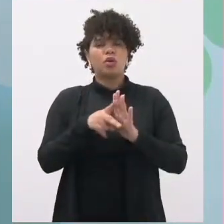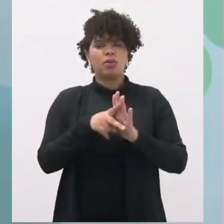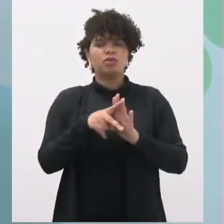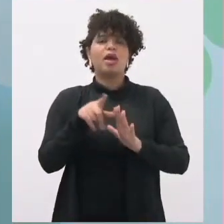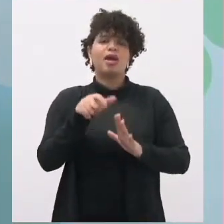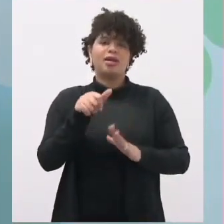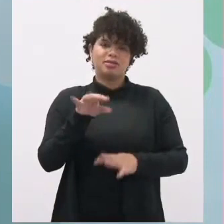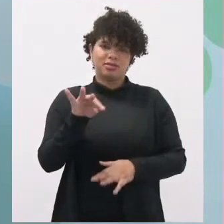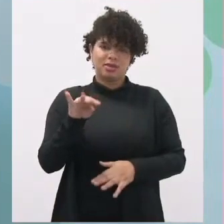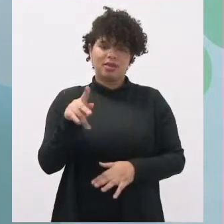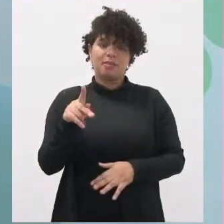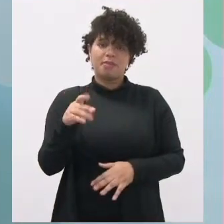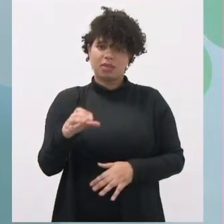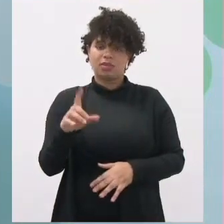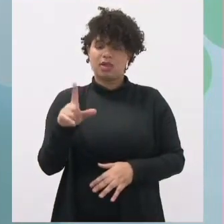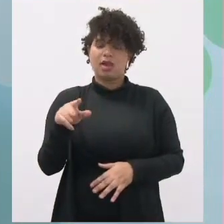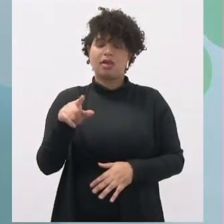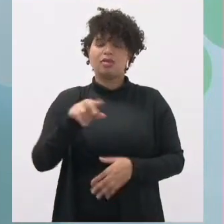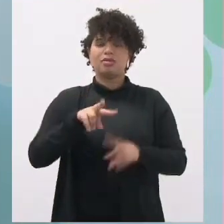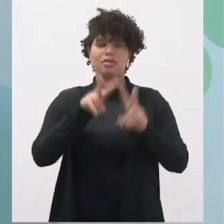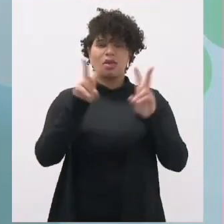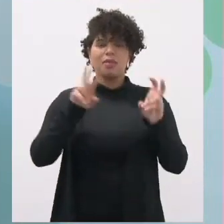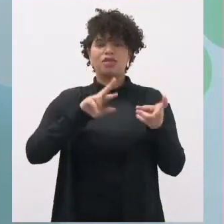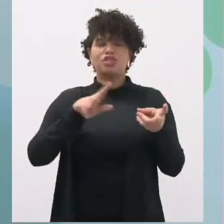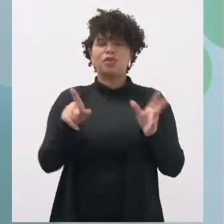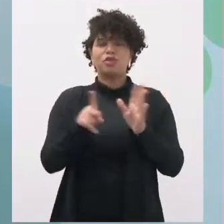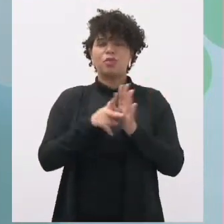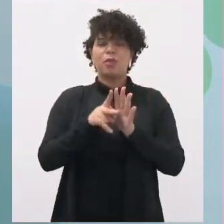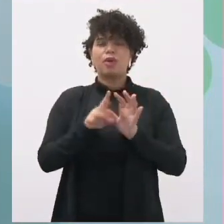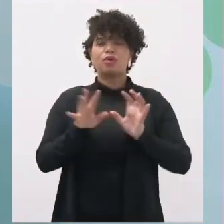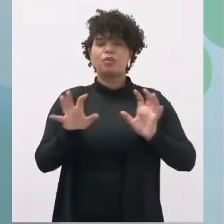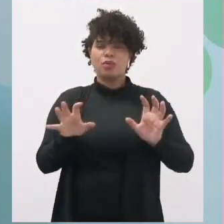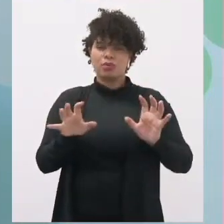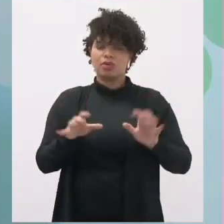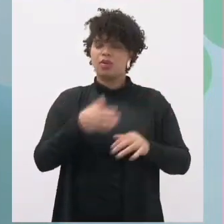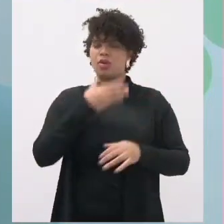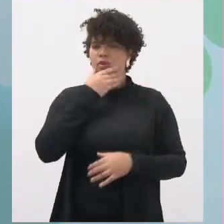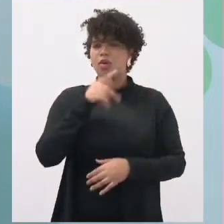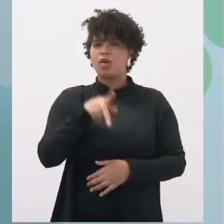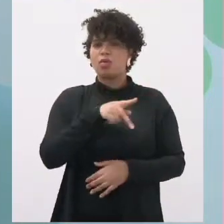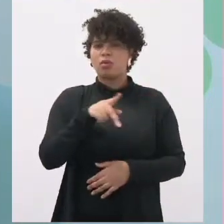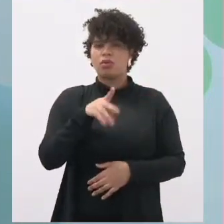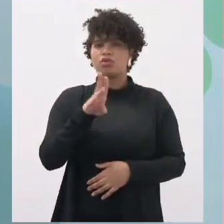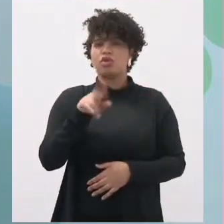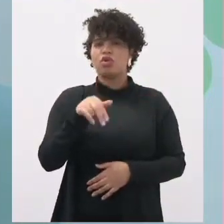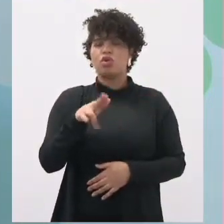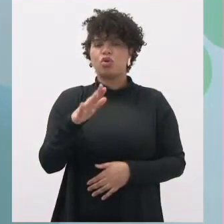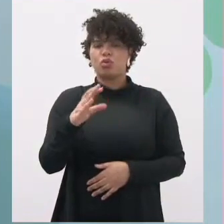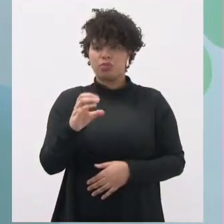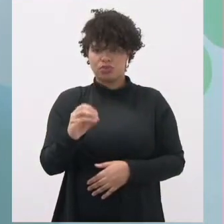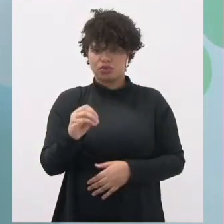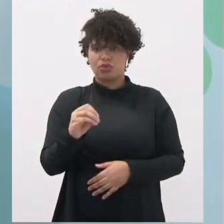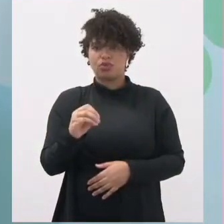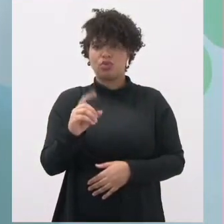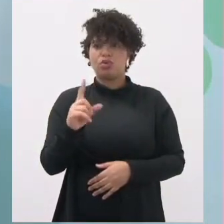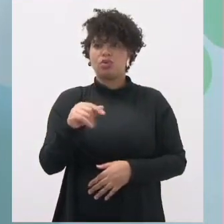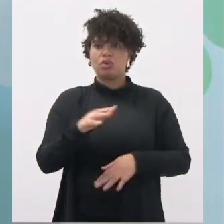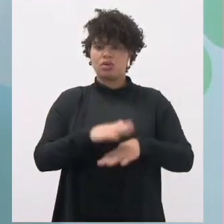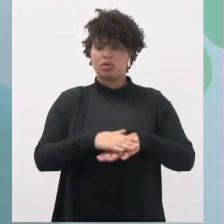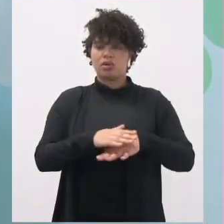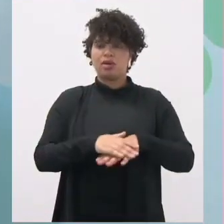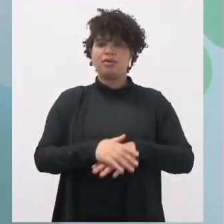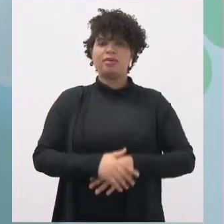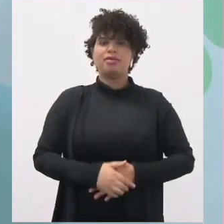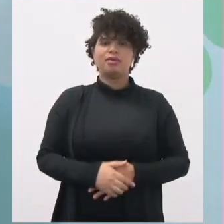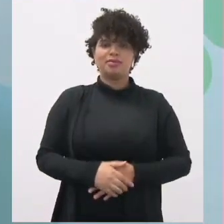unidade com temas pertinentes ao momento. O professor Bruno também indica a questão, ele salienta a questão